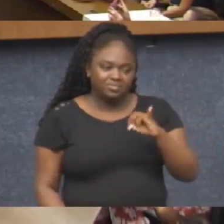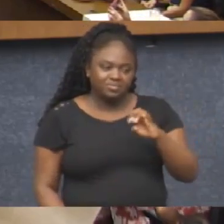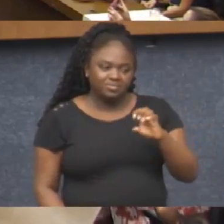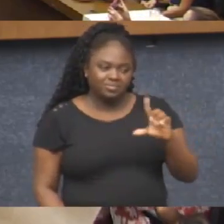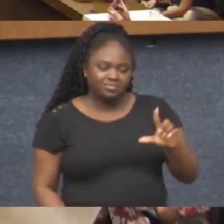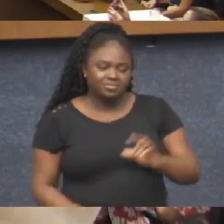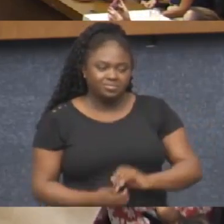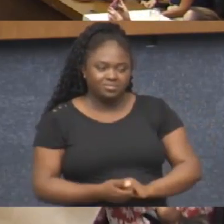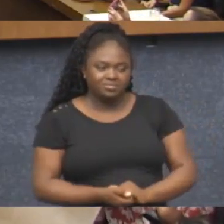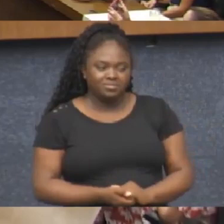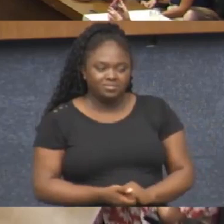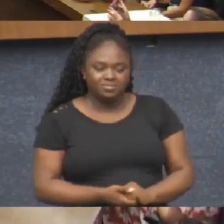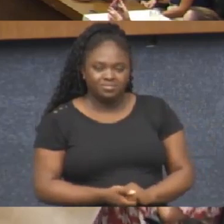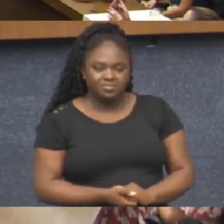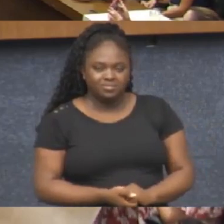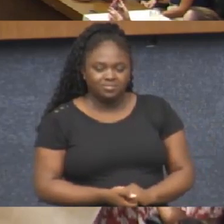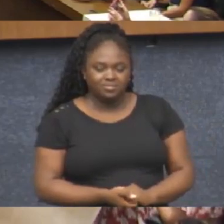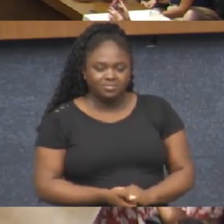mundo.